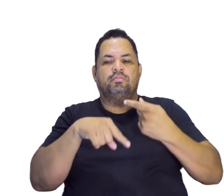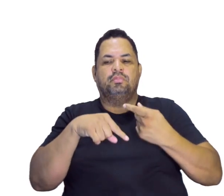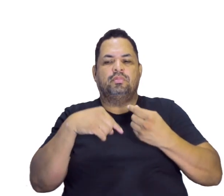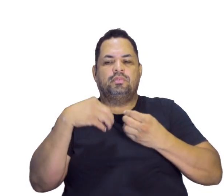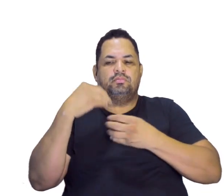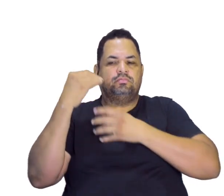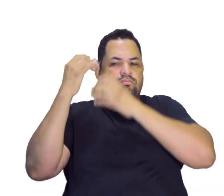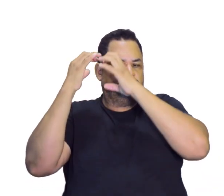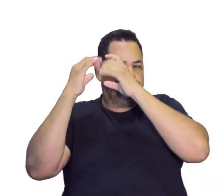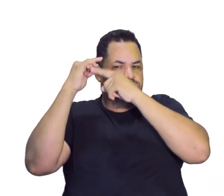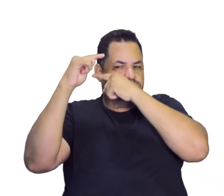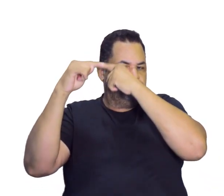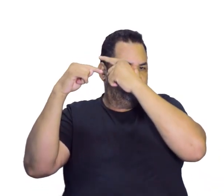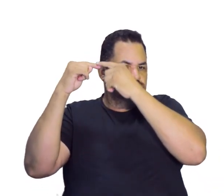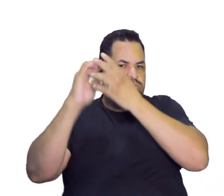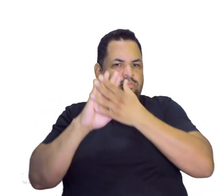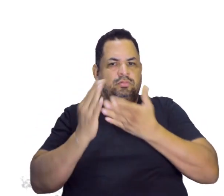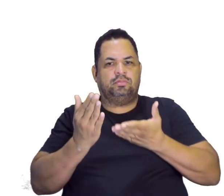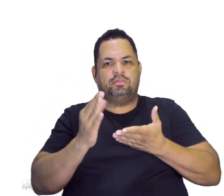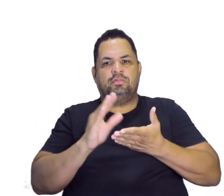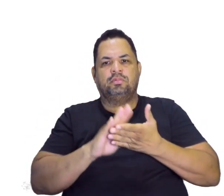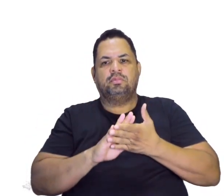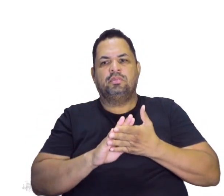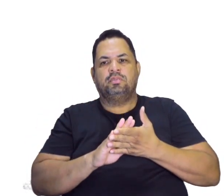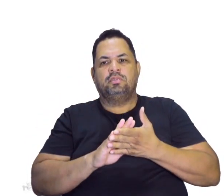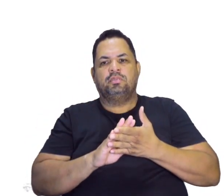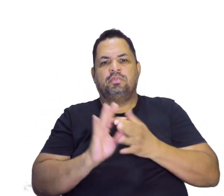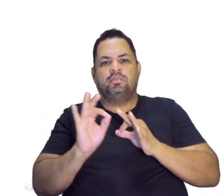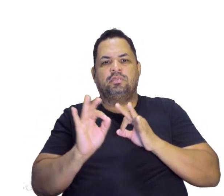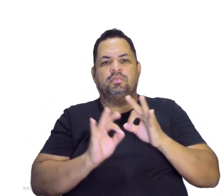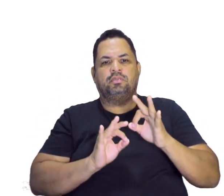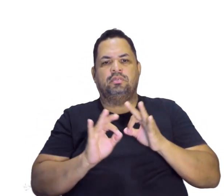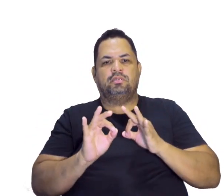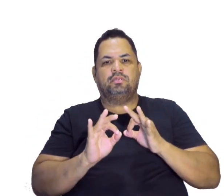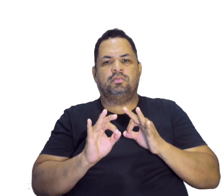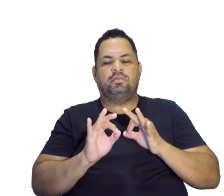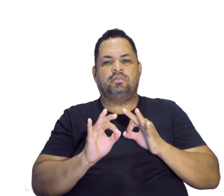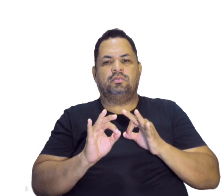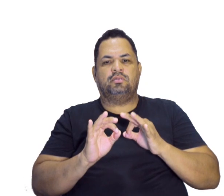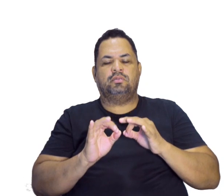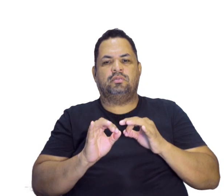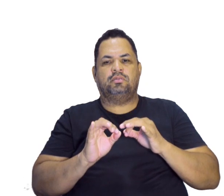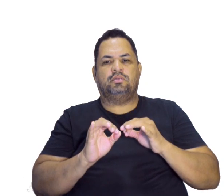e... Deixa eu dar um trato aqui, né?